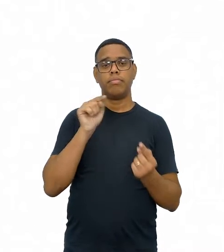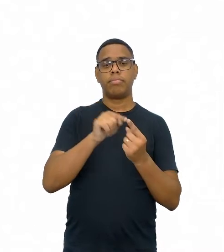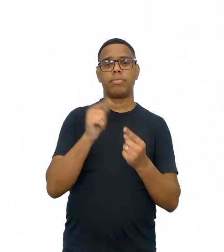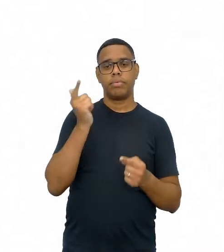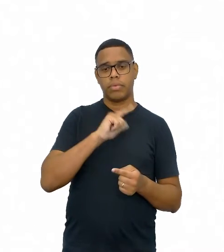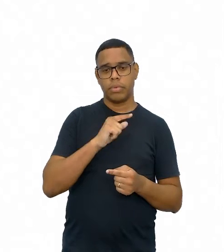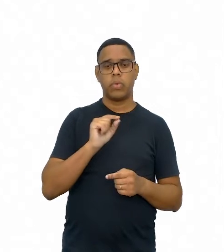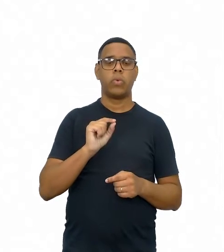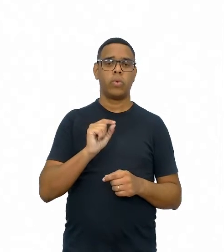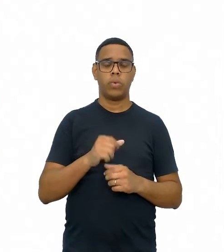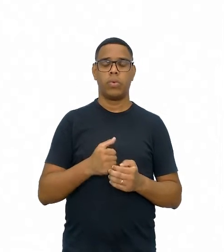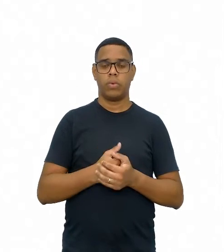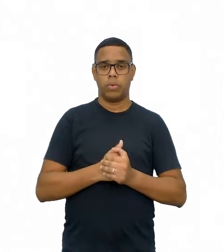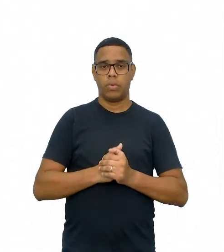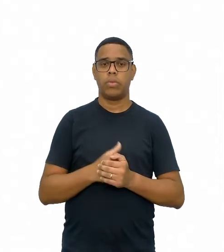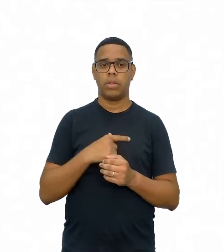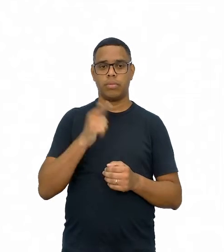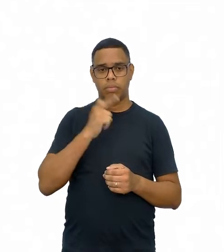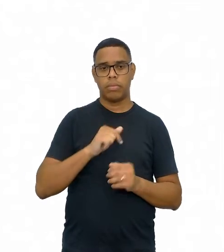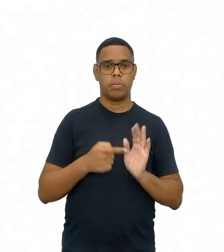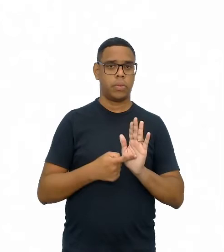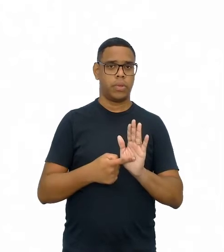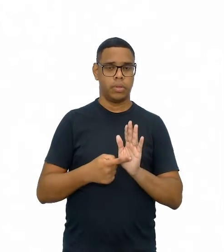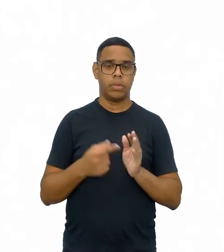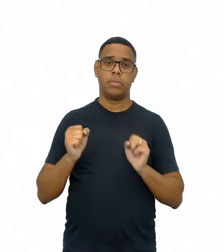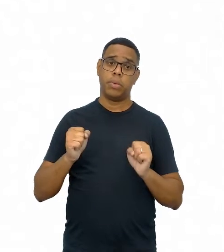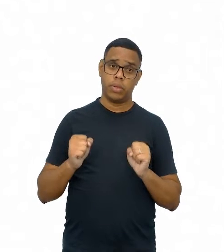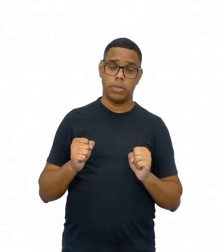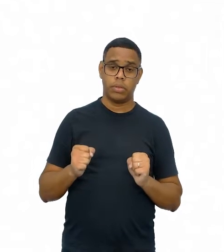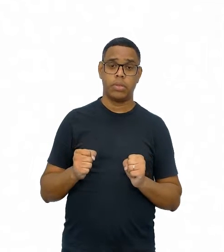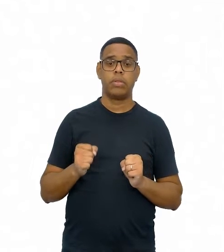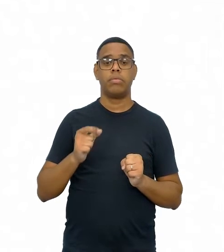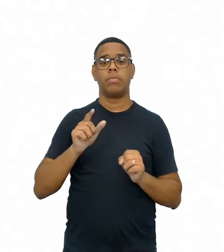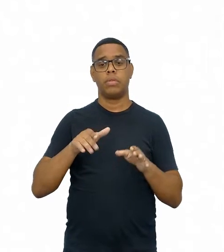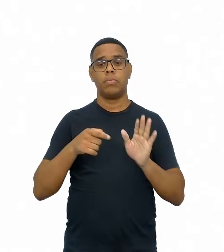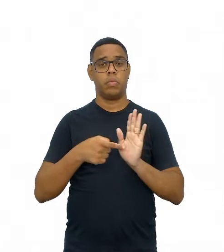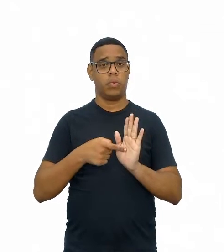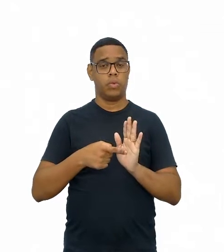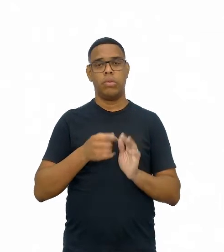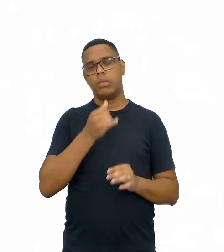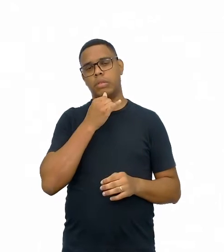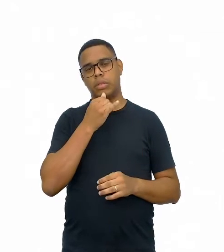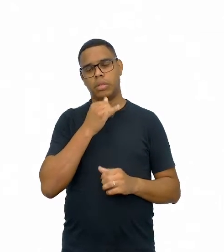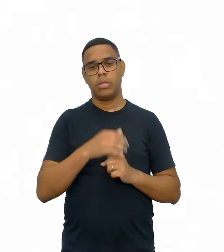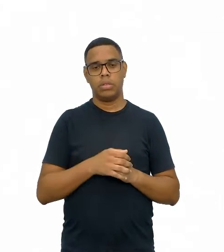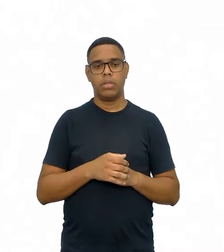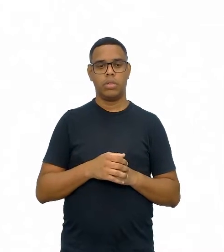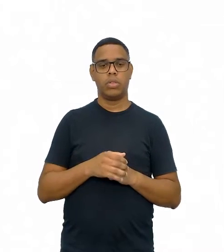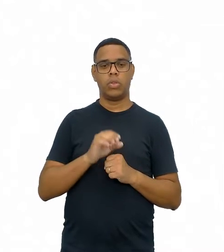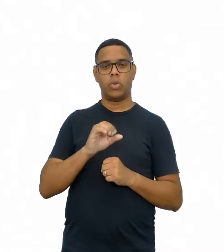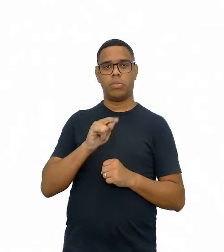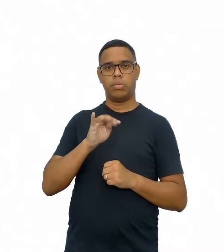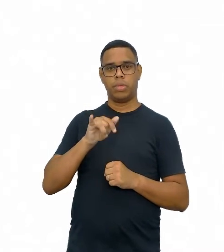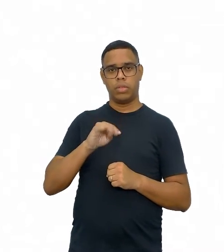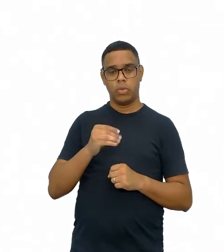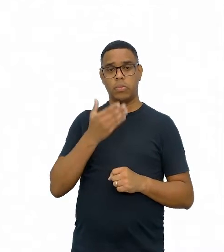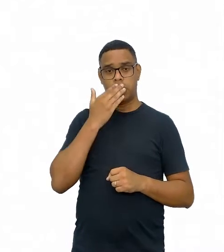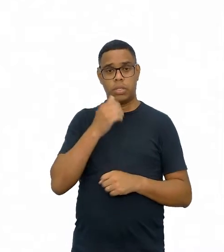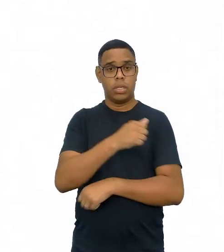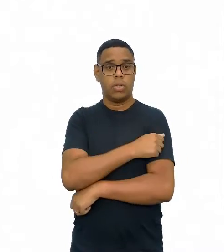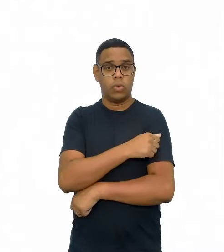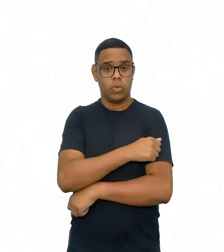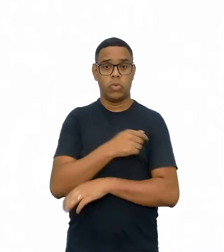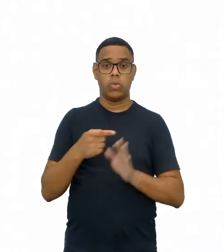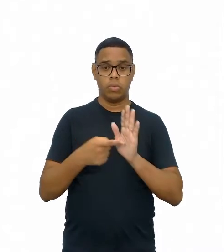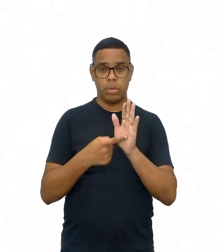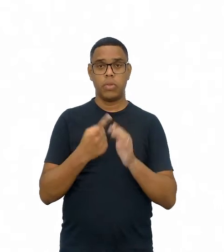medir o volume representado. Então, ele pode apresentar, por exemplo, um comprimento e pedir para que o aluno mostre